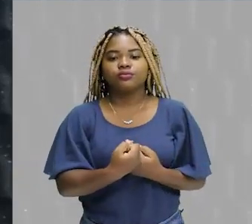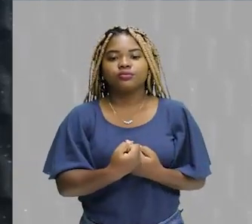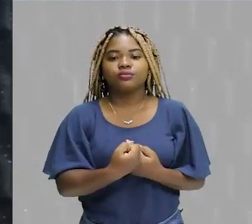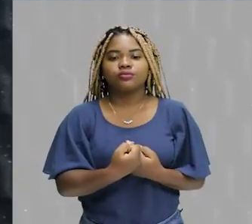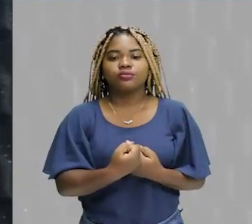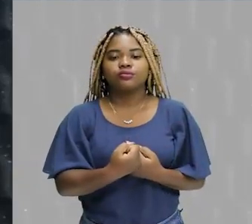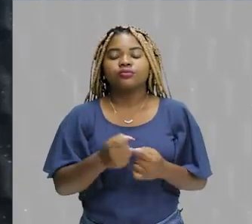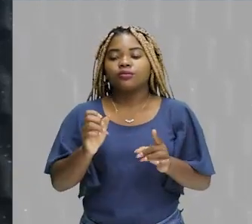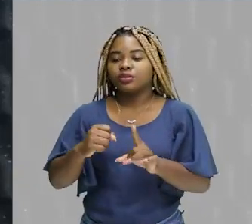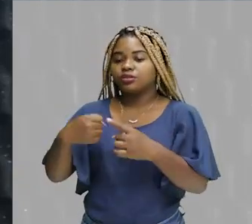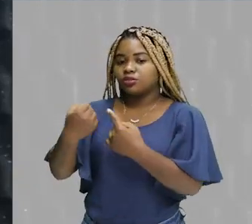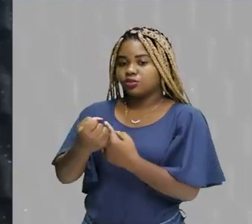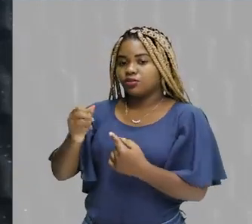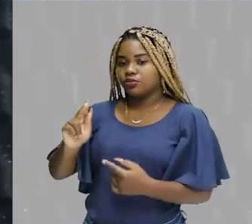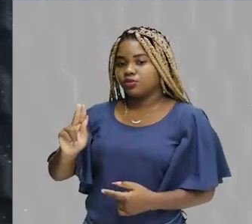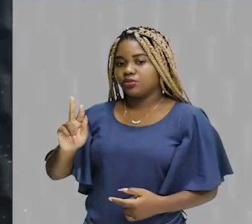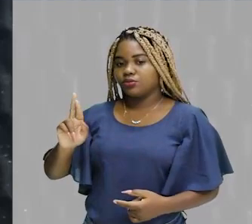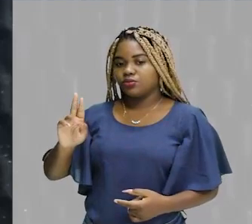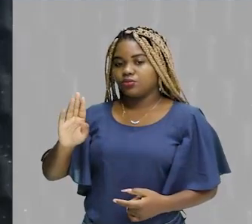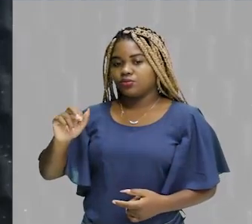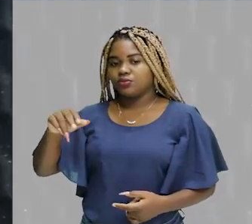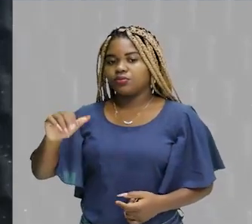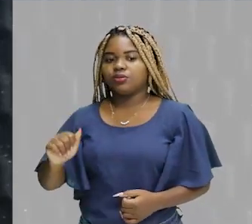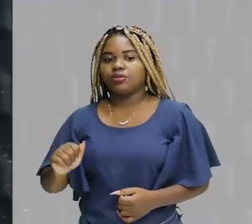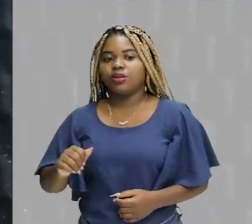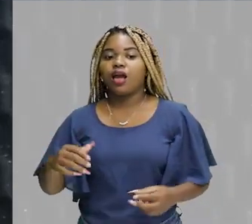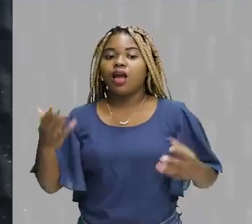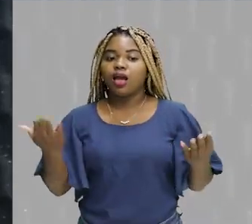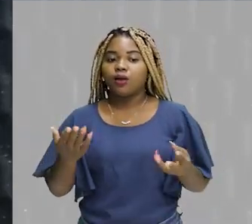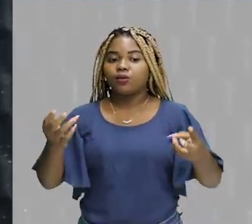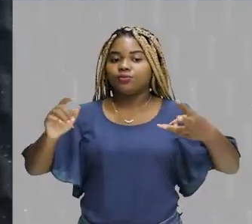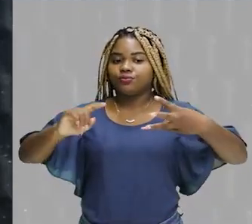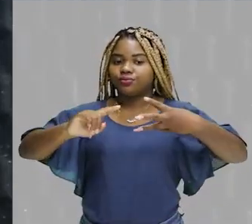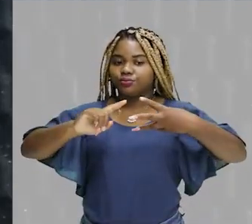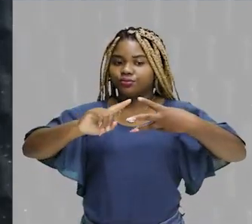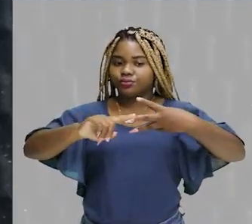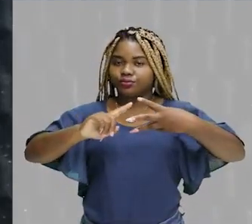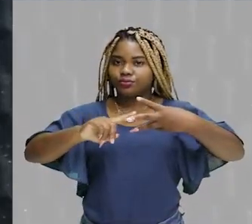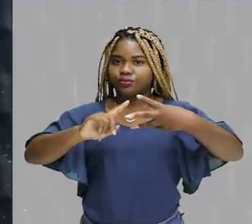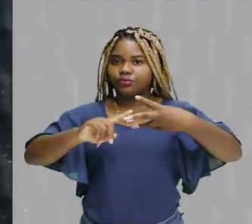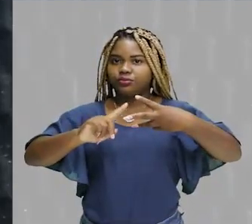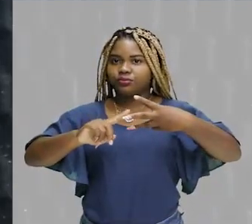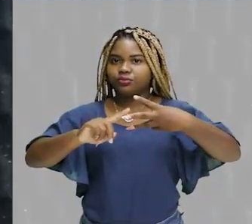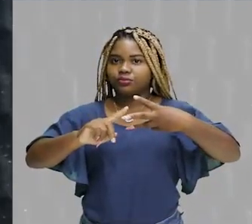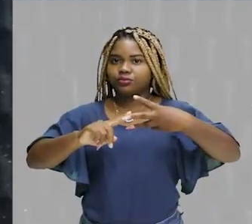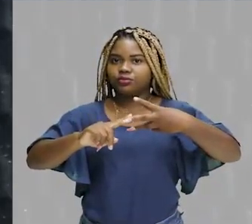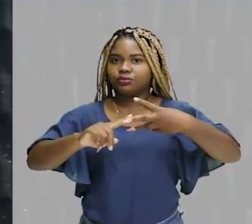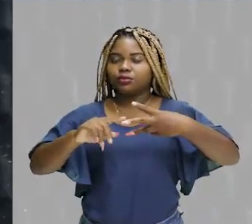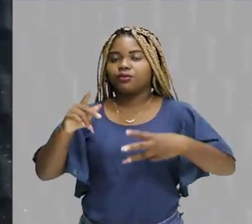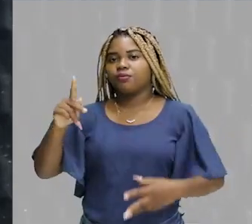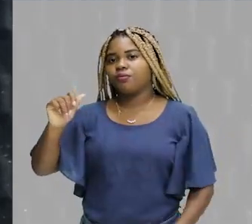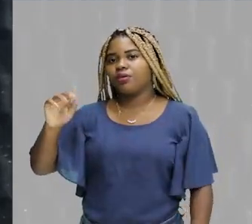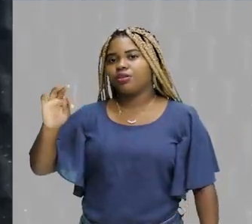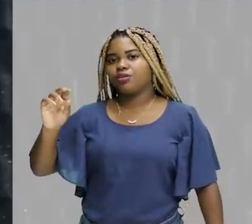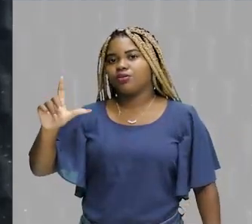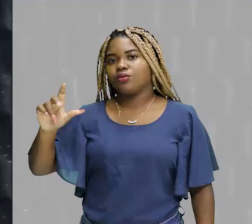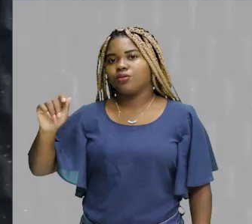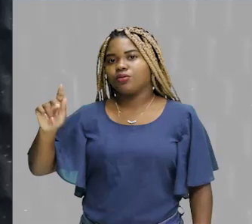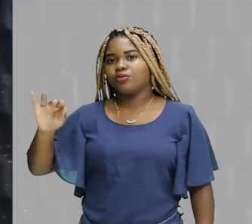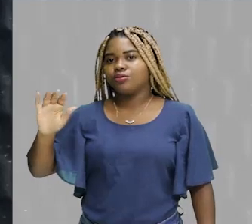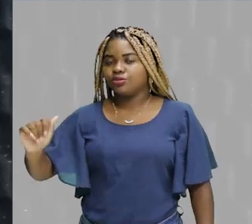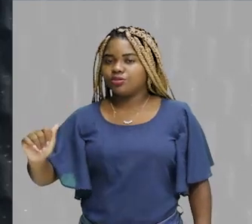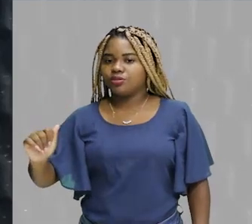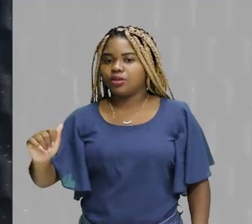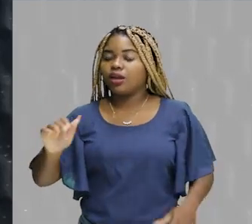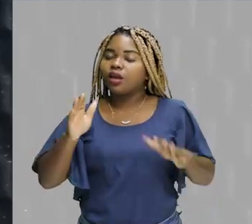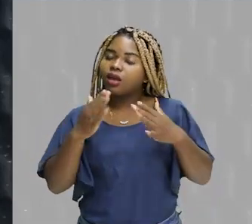urbana. Dito isso, a gente vai para o segundo tópico, que é o quê? As patologias sociais. Calma, eu sei que você